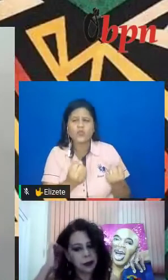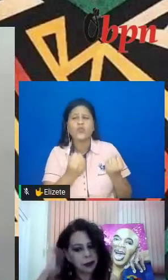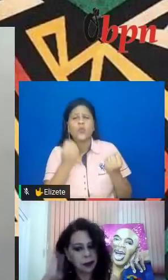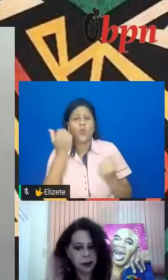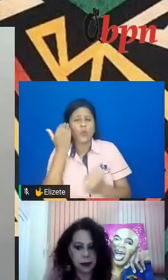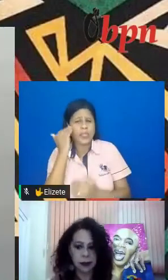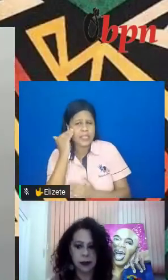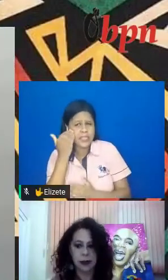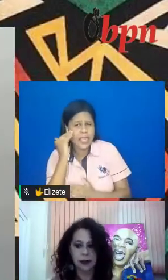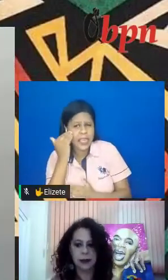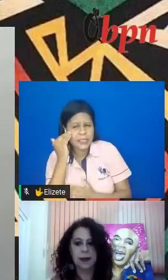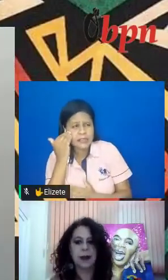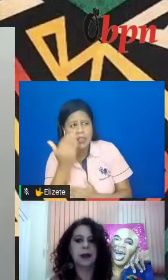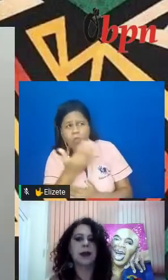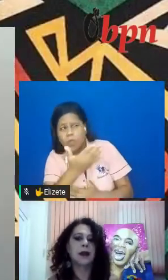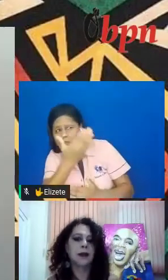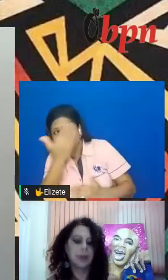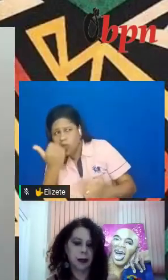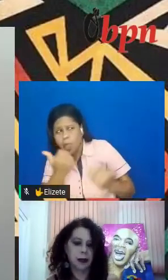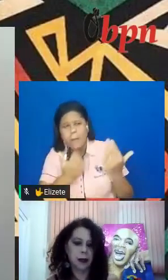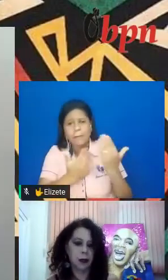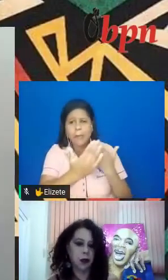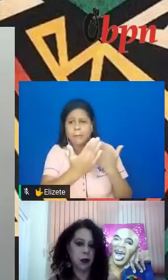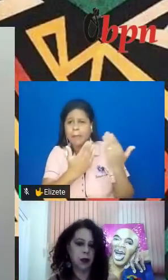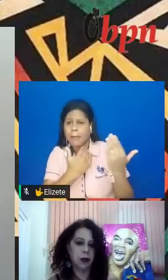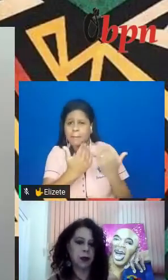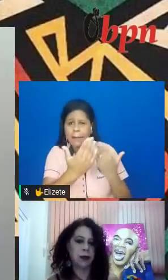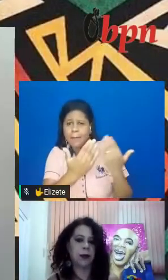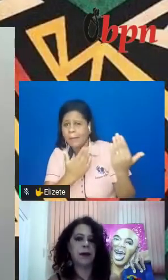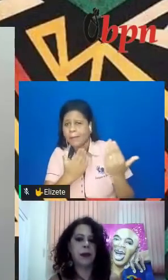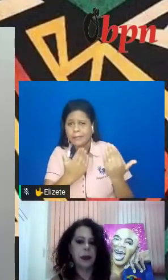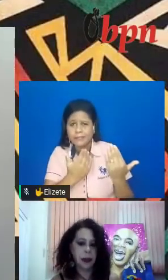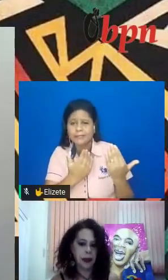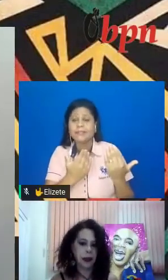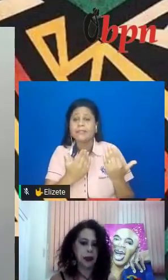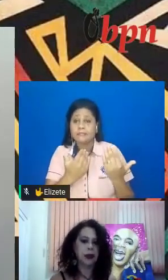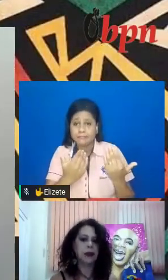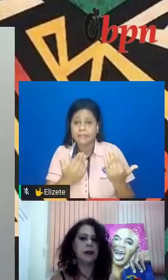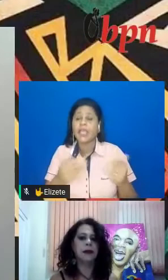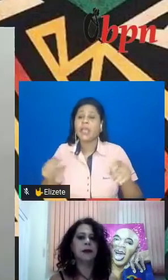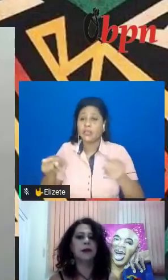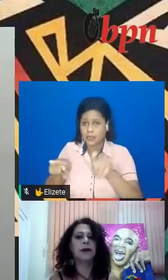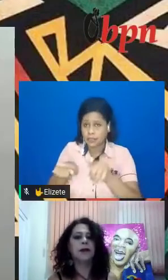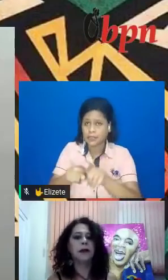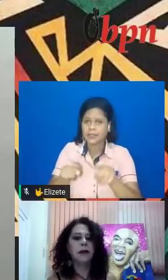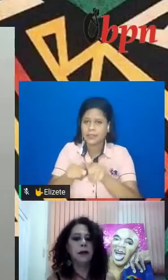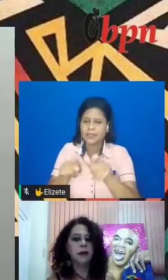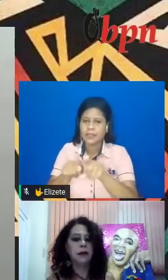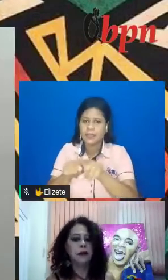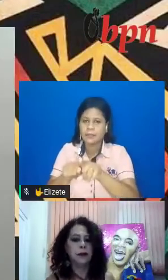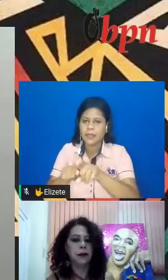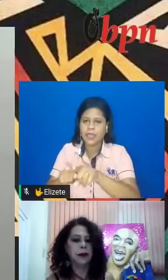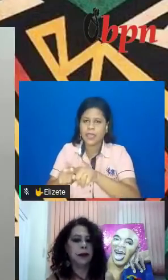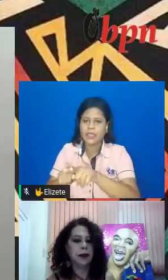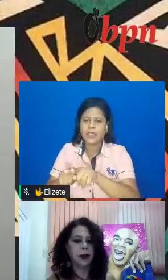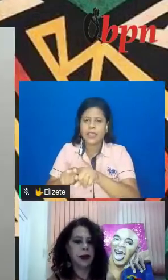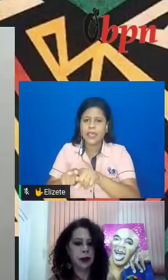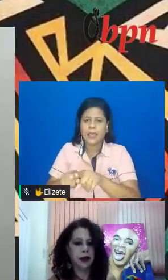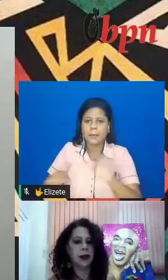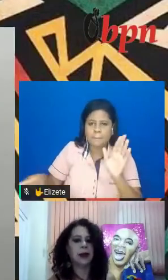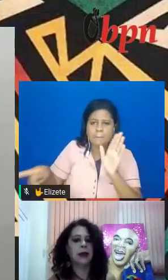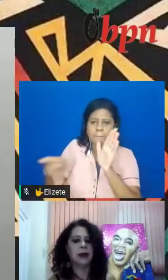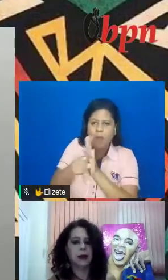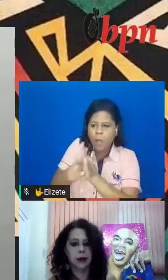abrir espaço. Nós temos visto isso muito também na hora da orientação de trabalhos. Como